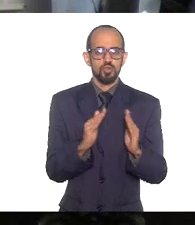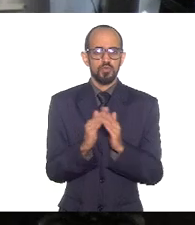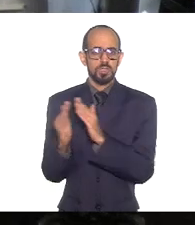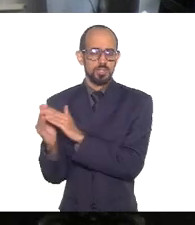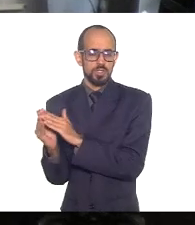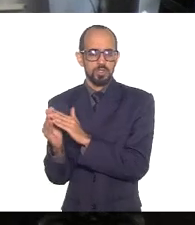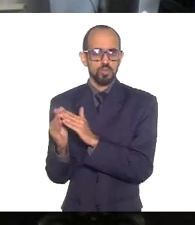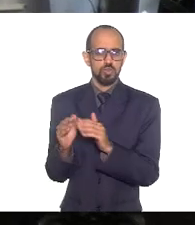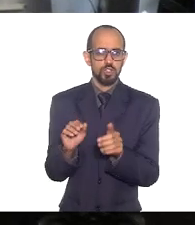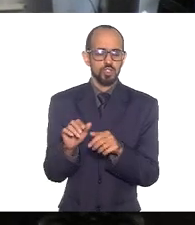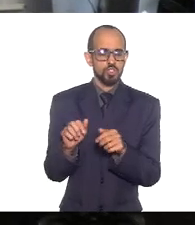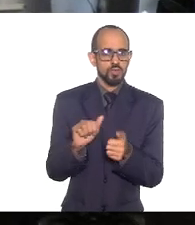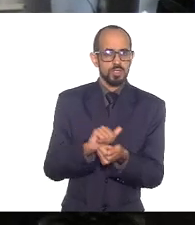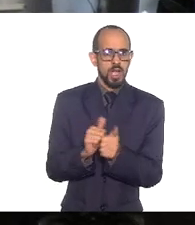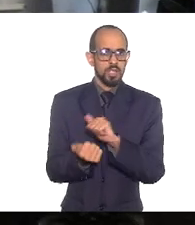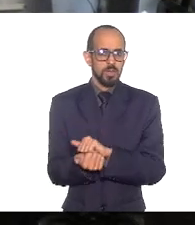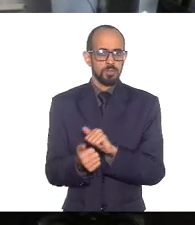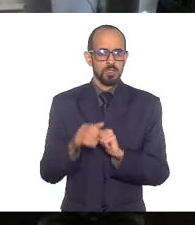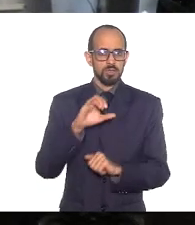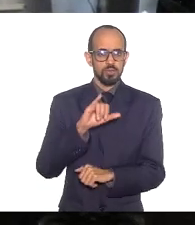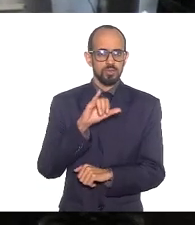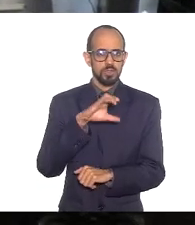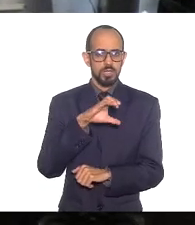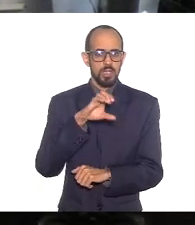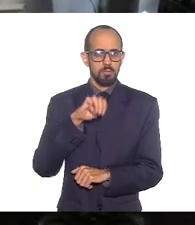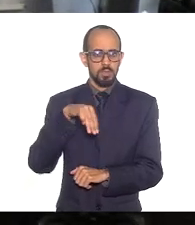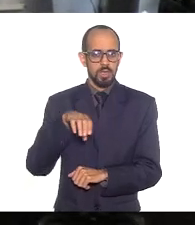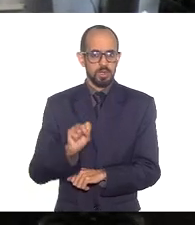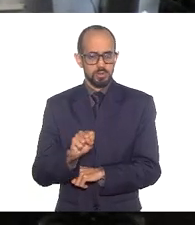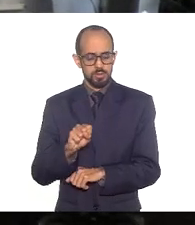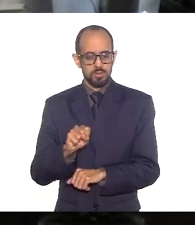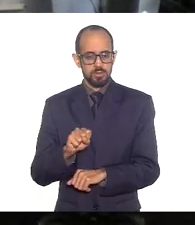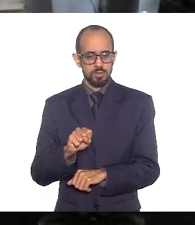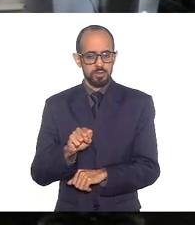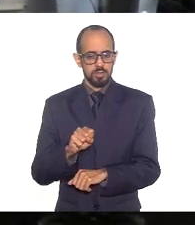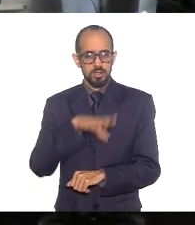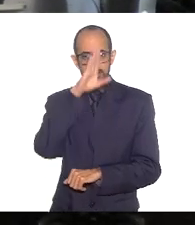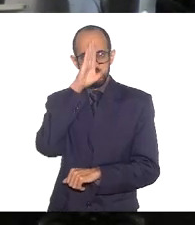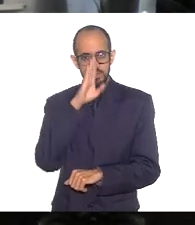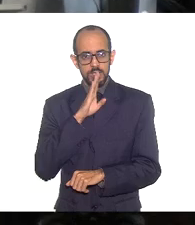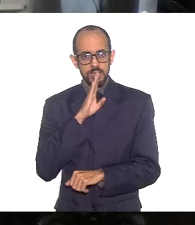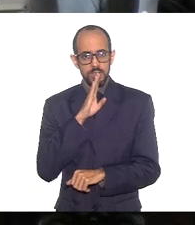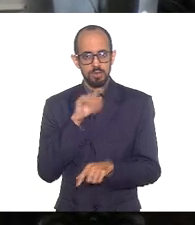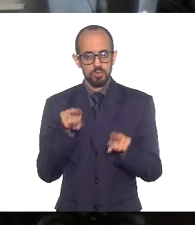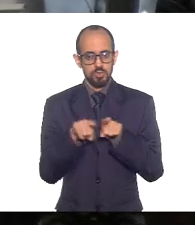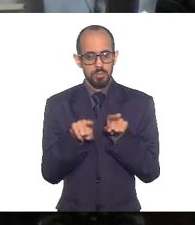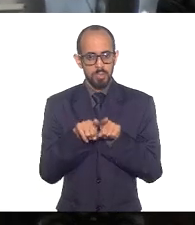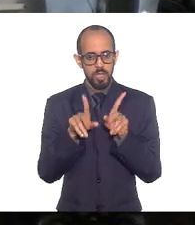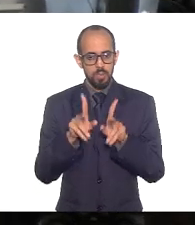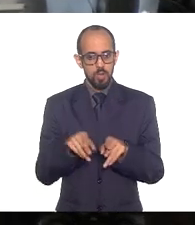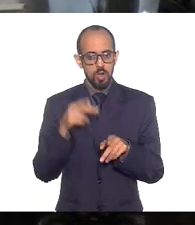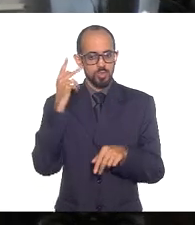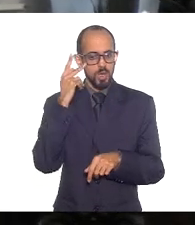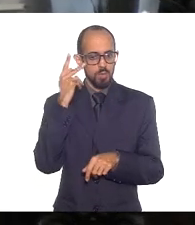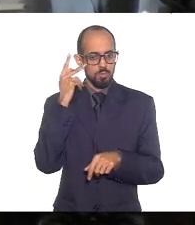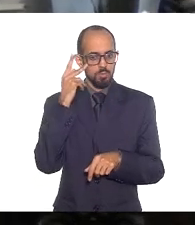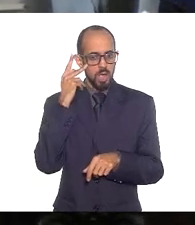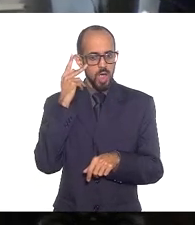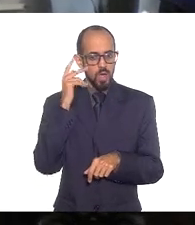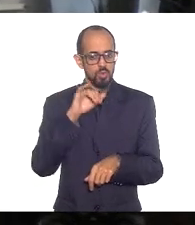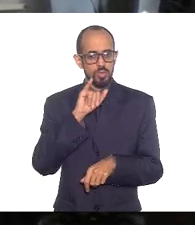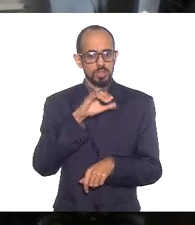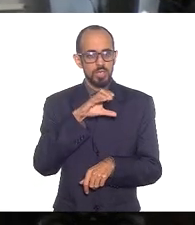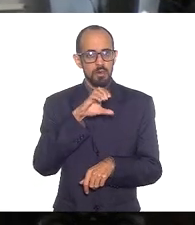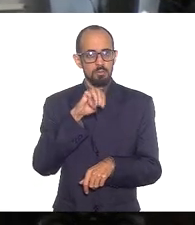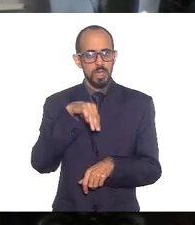cm.se muitos setores já tentamos como acontece agora em São Paulo e você vem essa energia elétrica